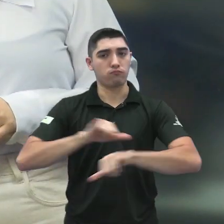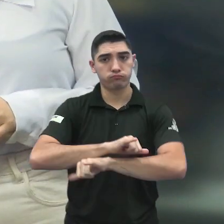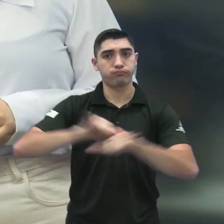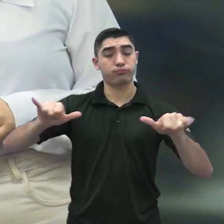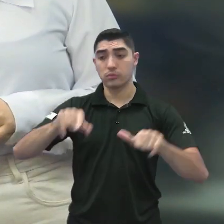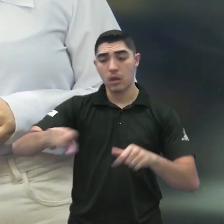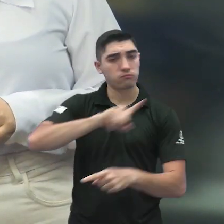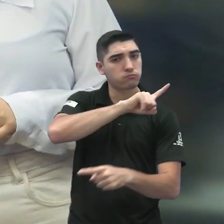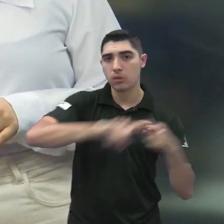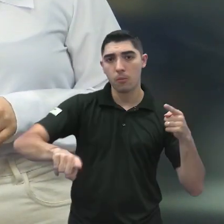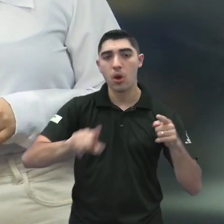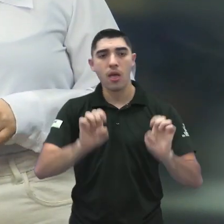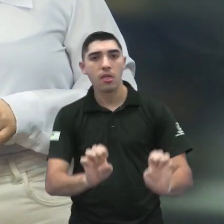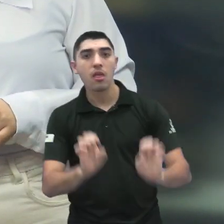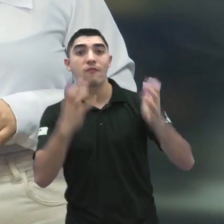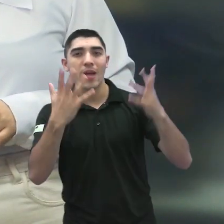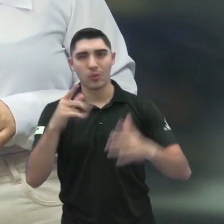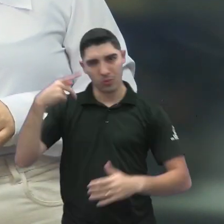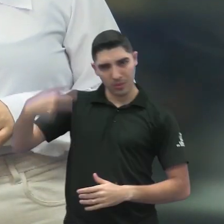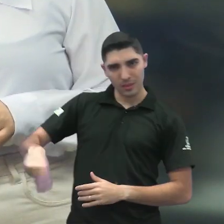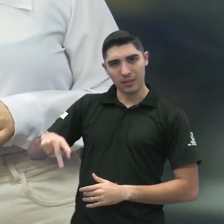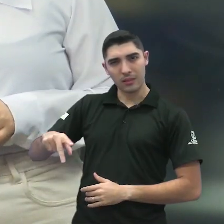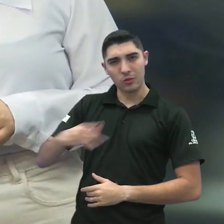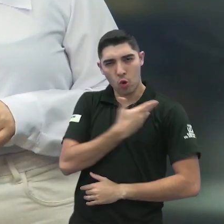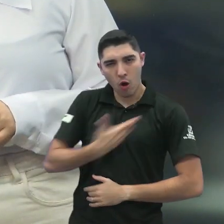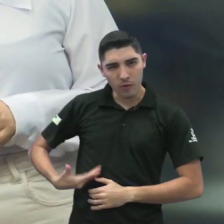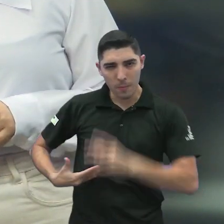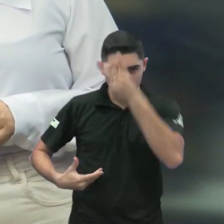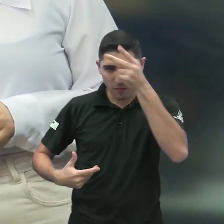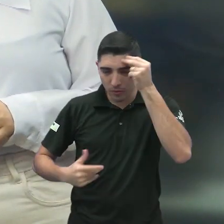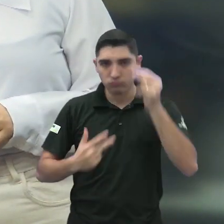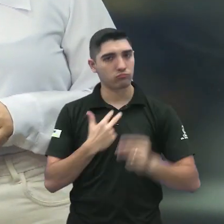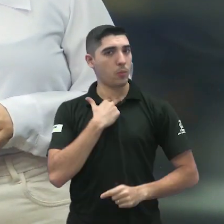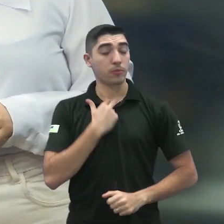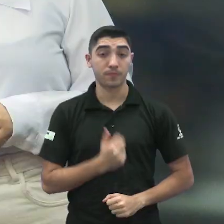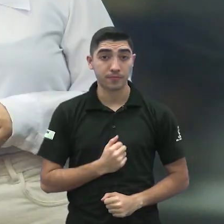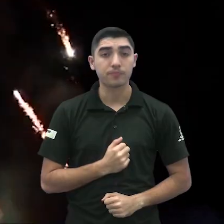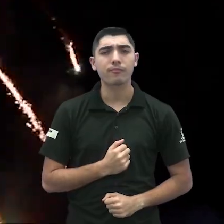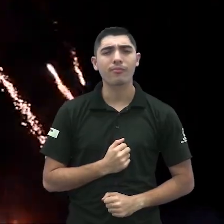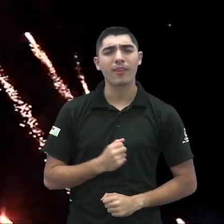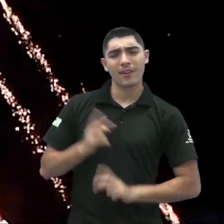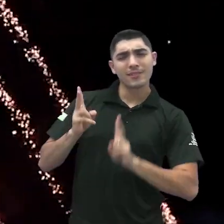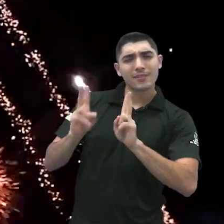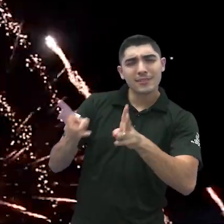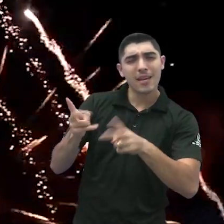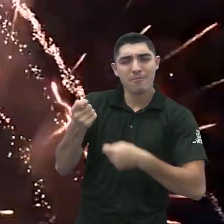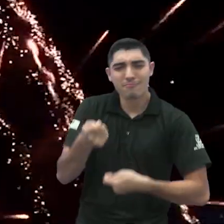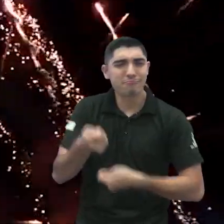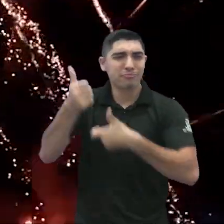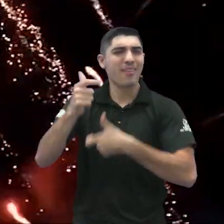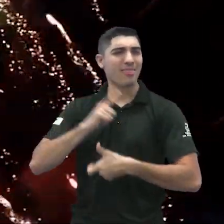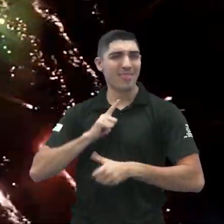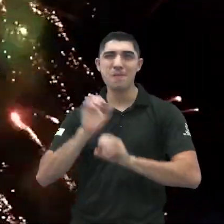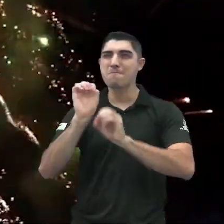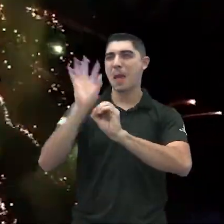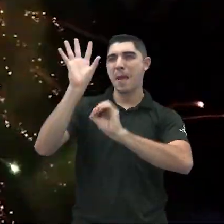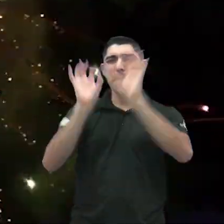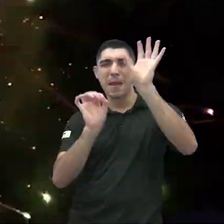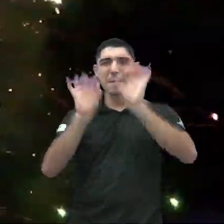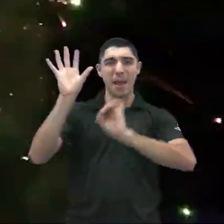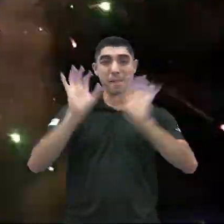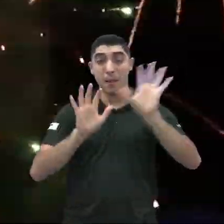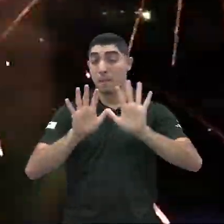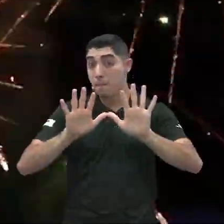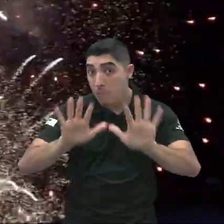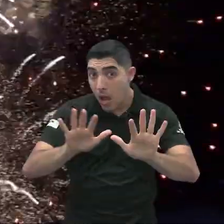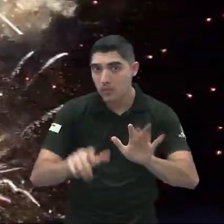Municipal também proíbe o artefato em eventos realizados pelo poder público. A queima de fogos é tradição nas festas de